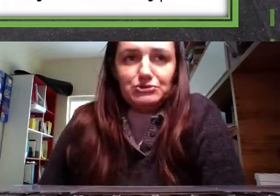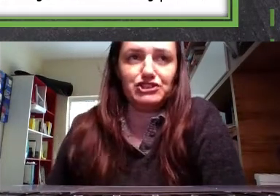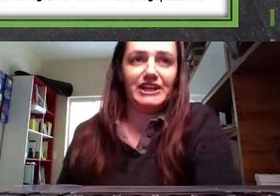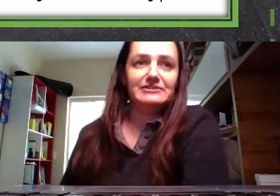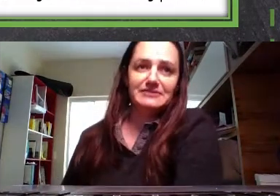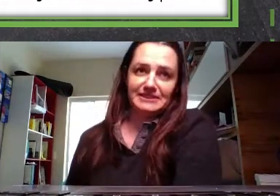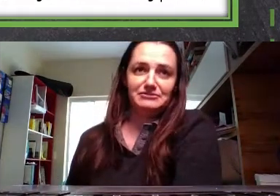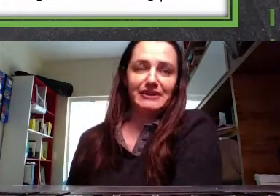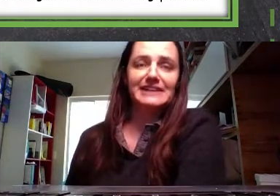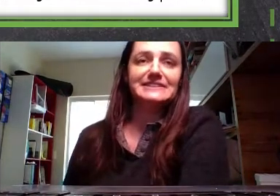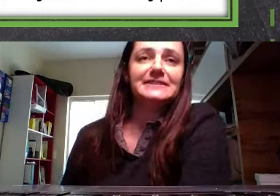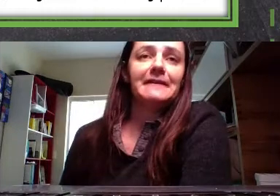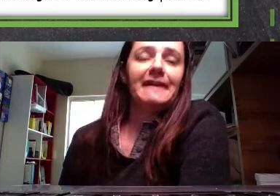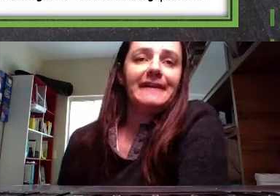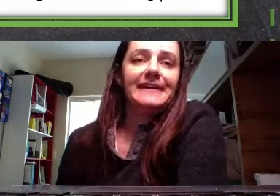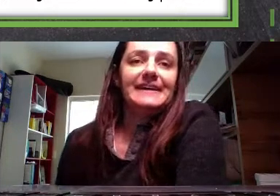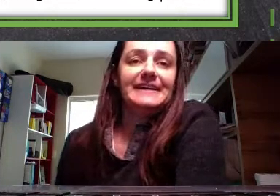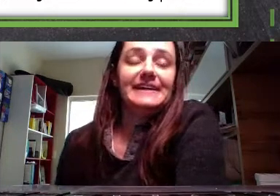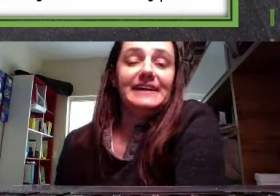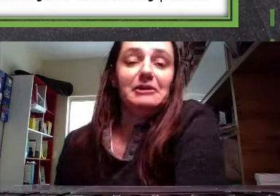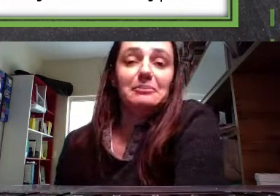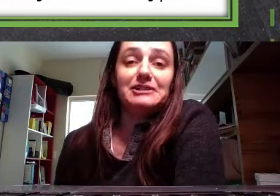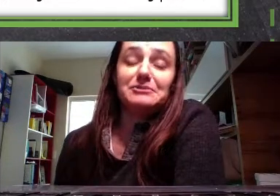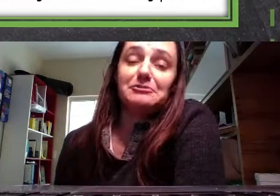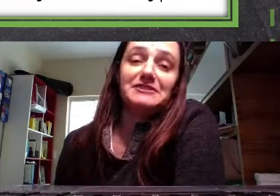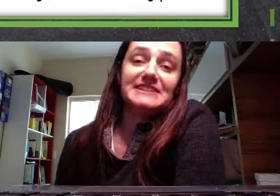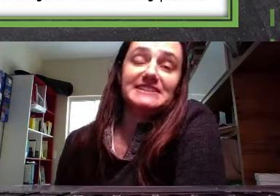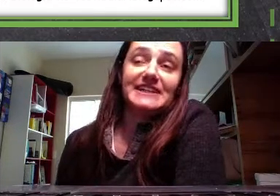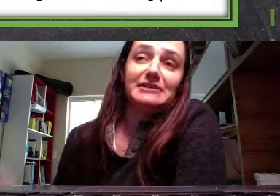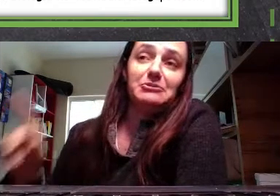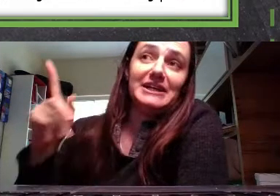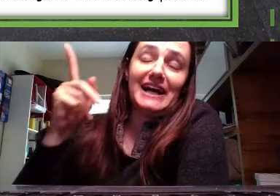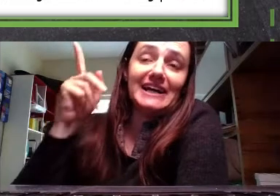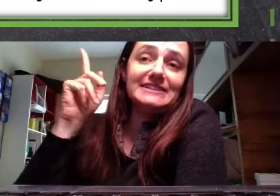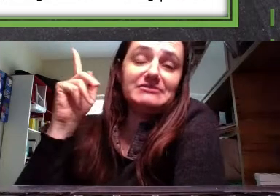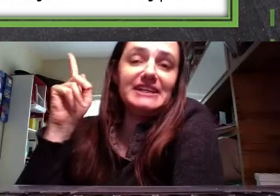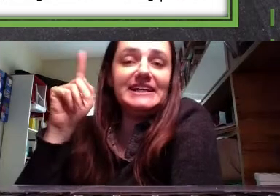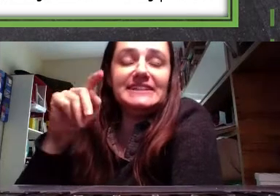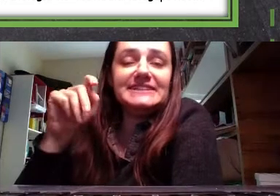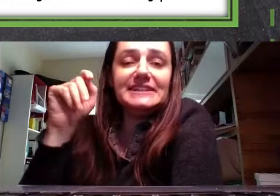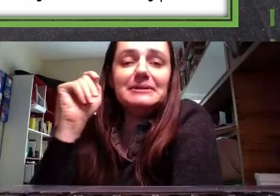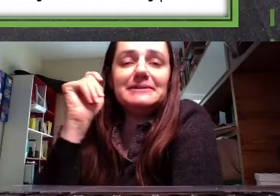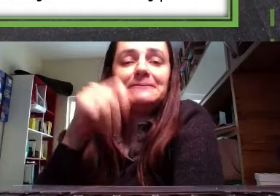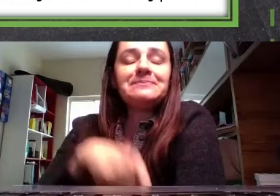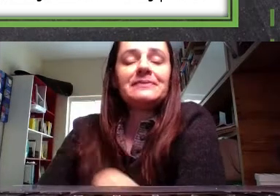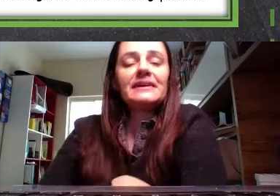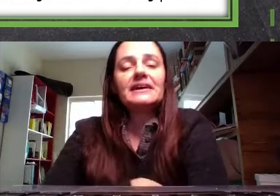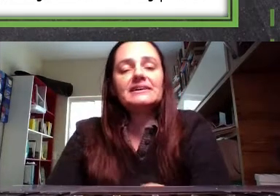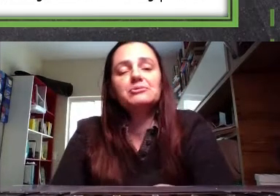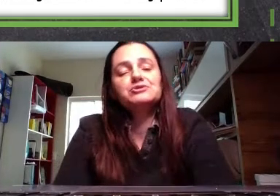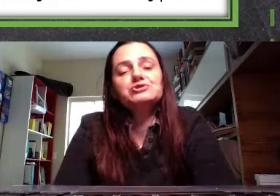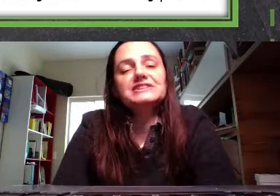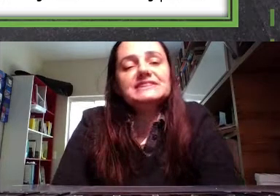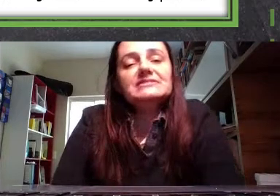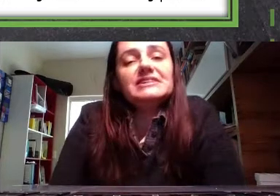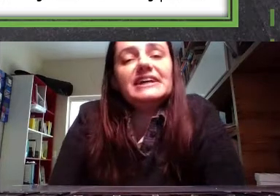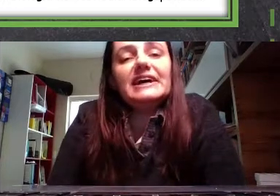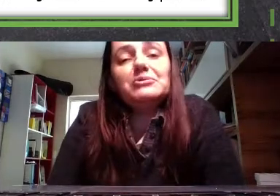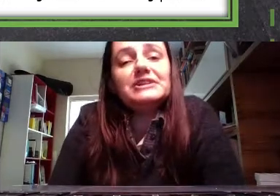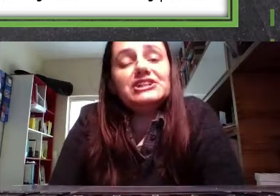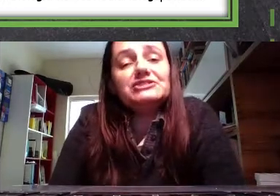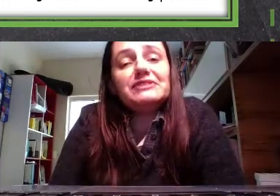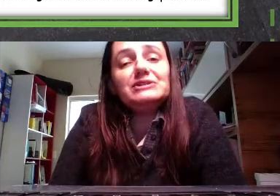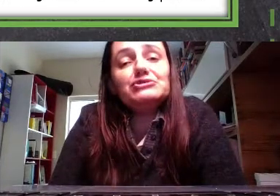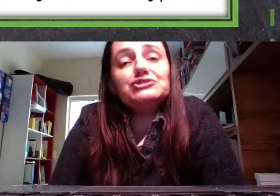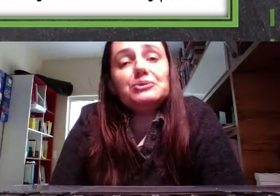estradiol ou estrogênio, tanto faz. E eu peço que vocês deem uma olhada, um link acima, como sugestão,